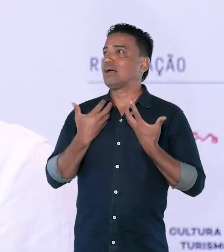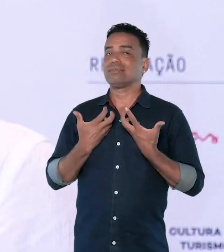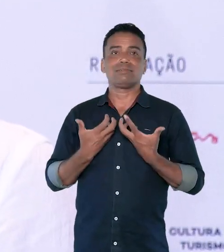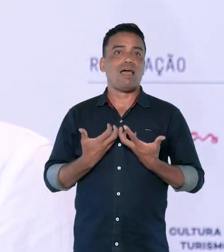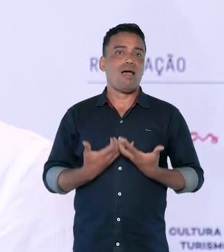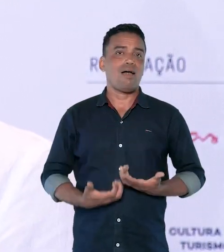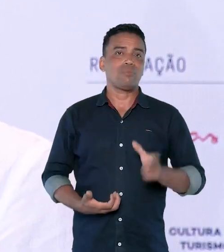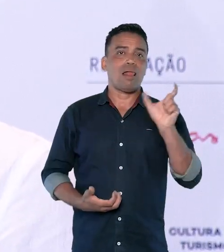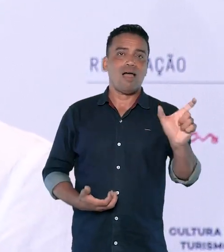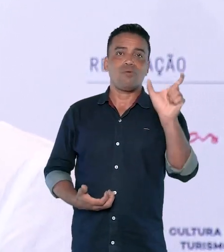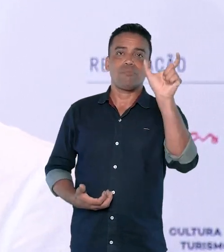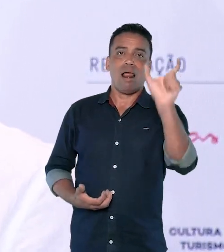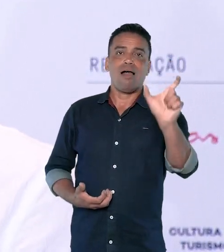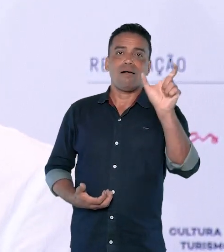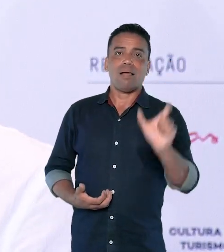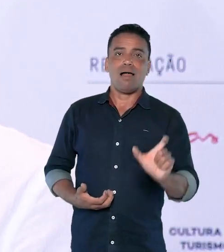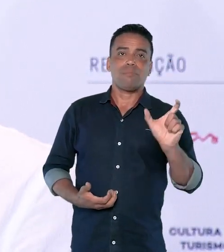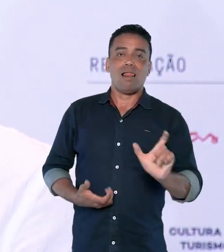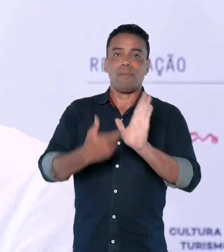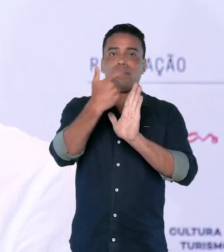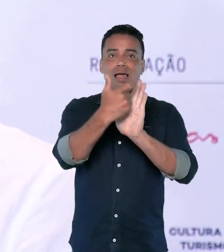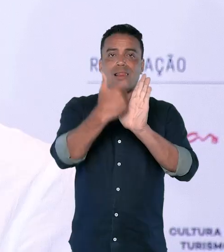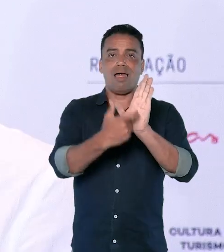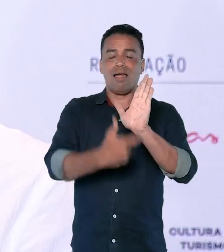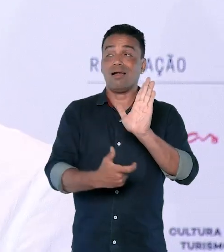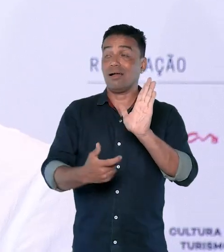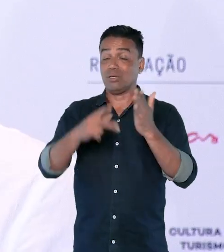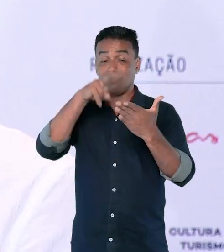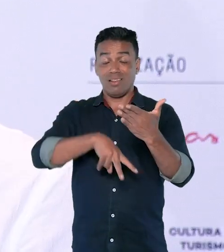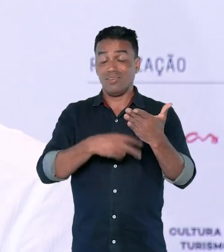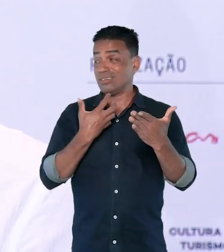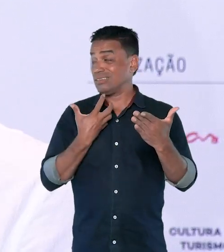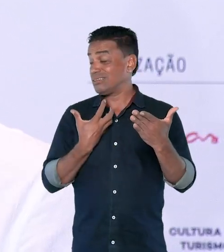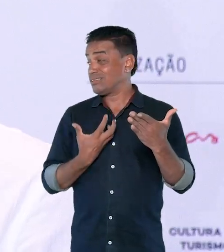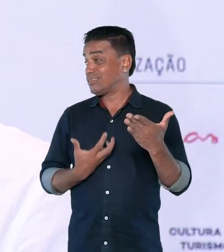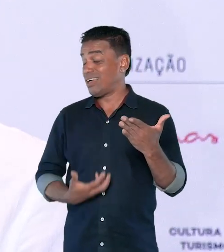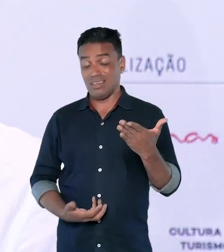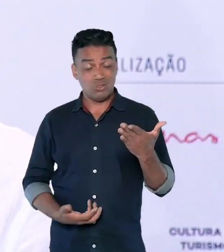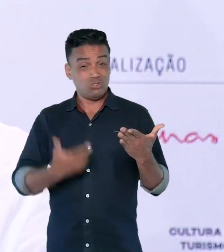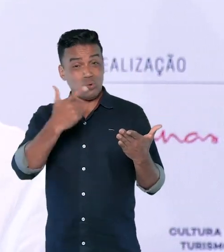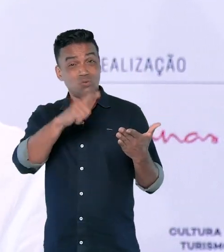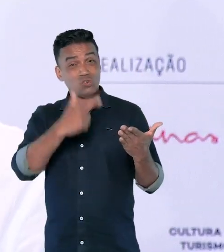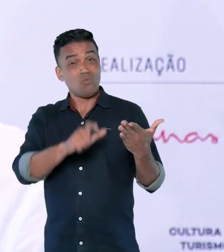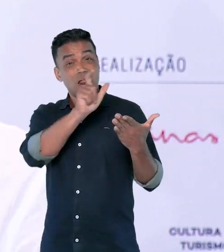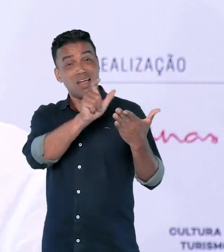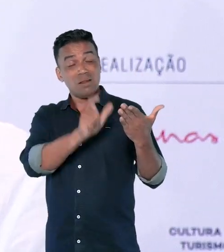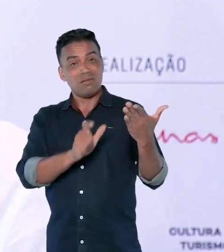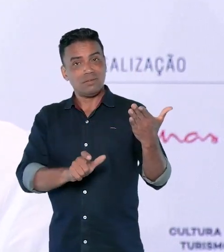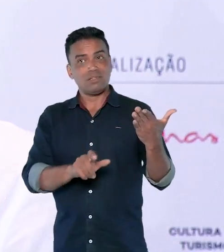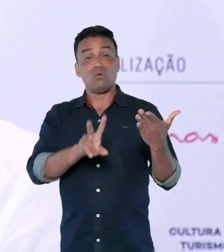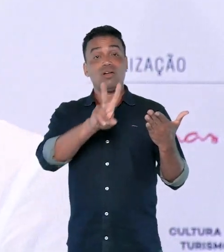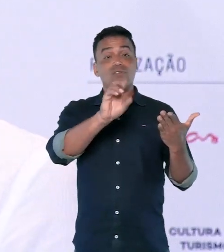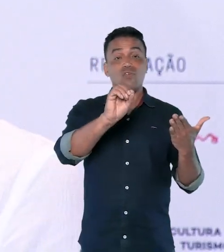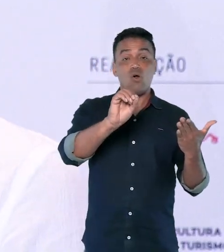né? Isso cansa, ou pode cansar o leitor. O meu desafio foi deixar esse você o mais